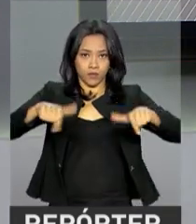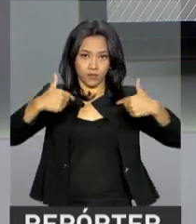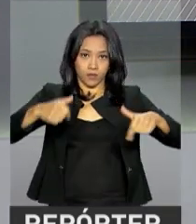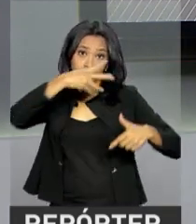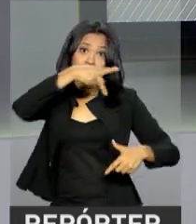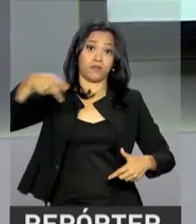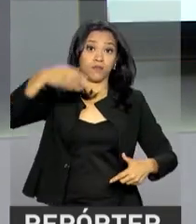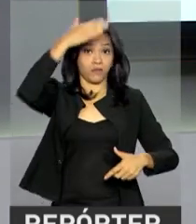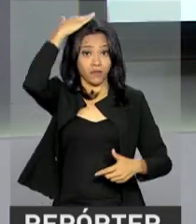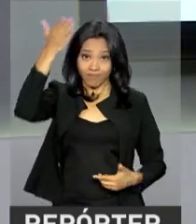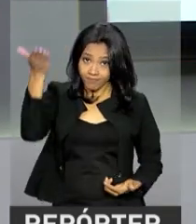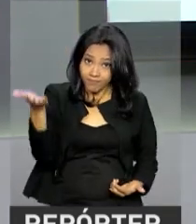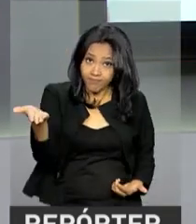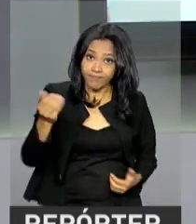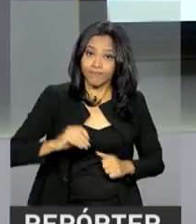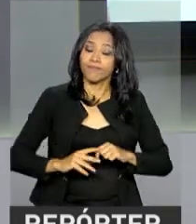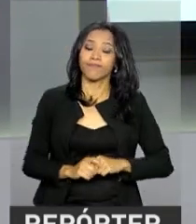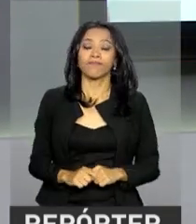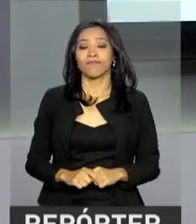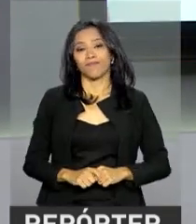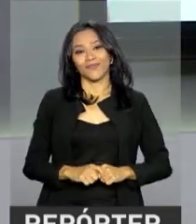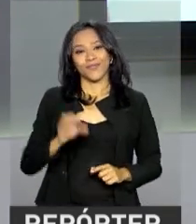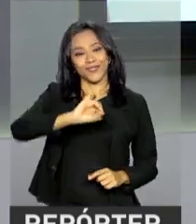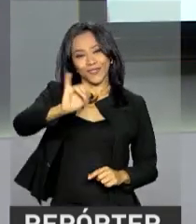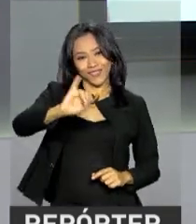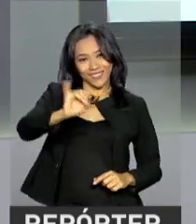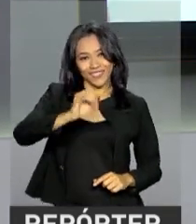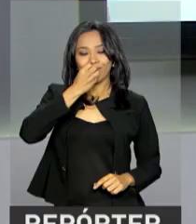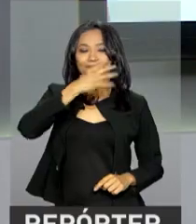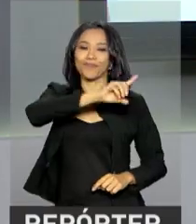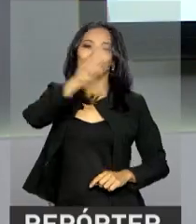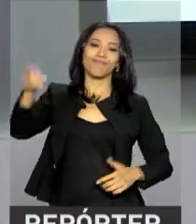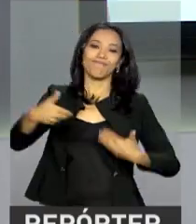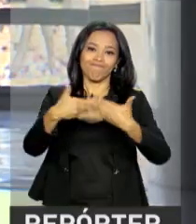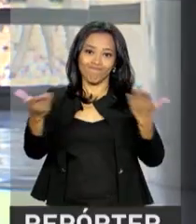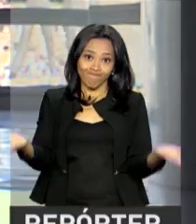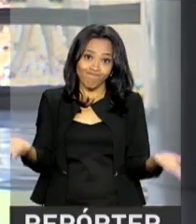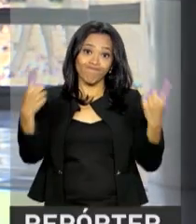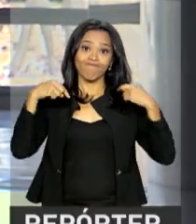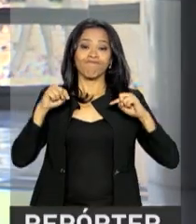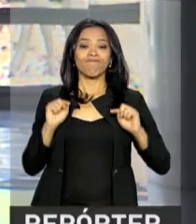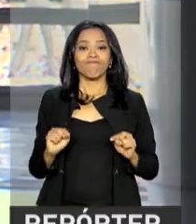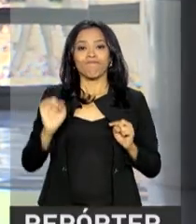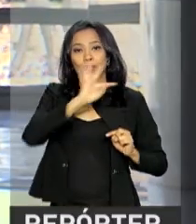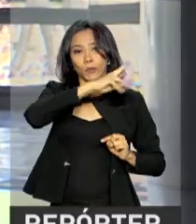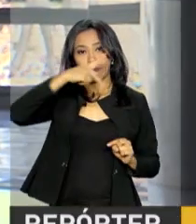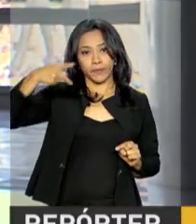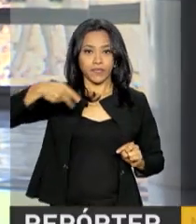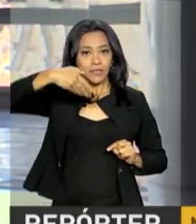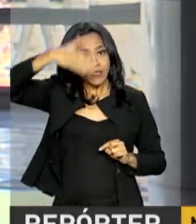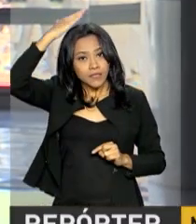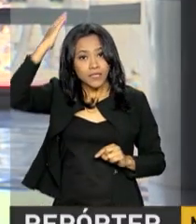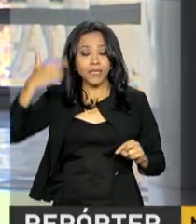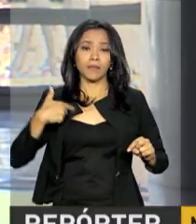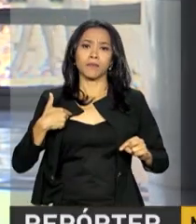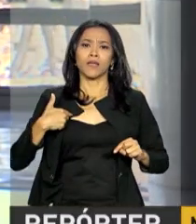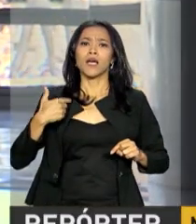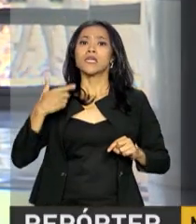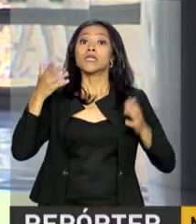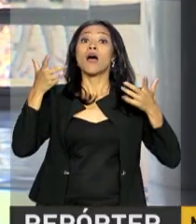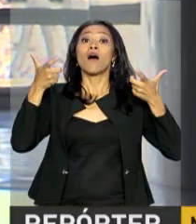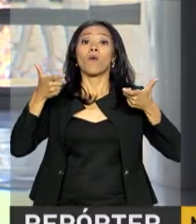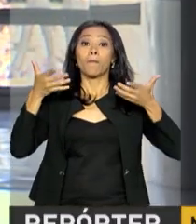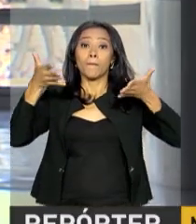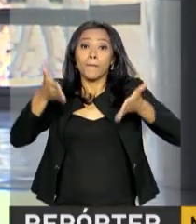nem é com você renata bom dia a todos para renata o presidente michel temer participa em são paulo